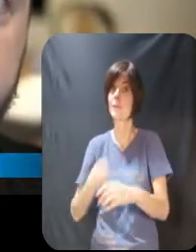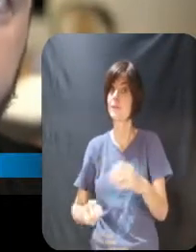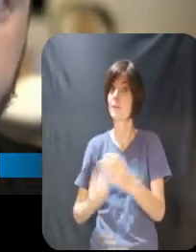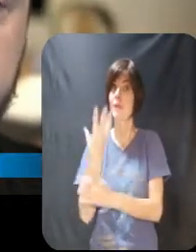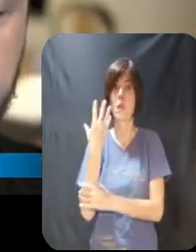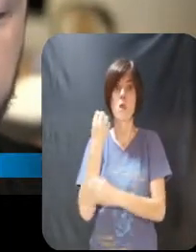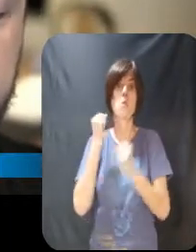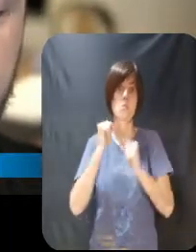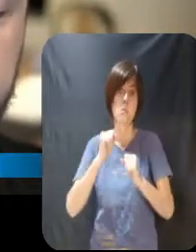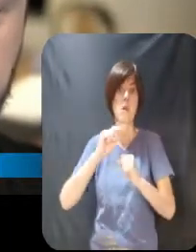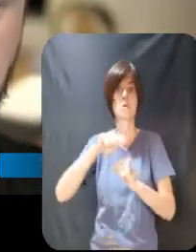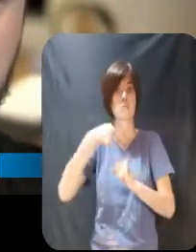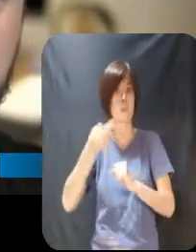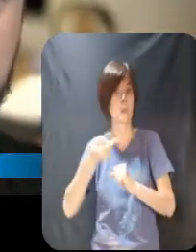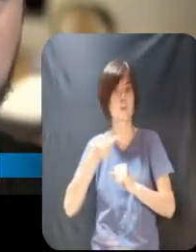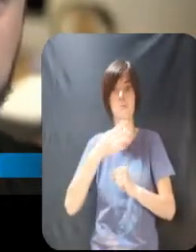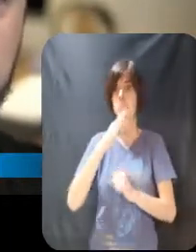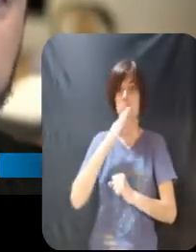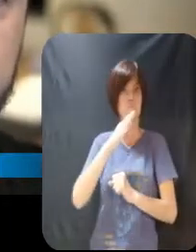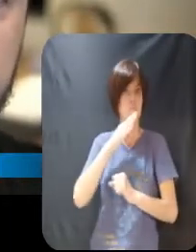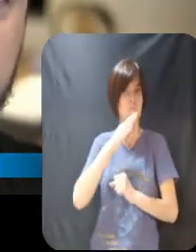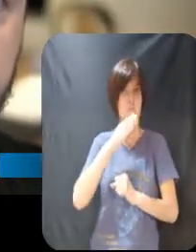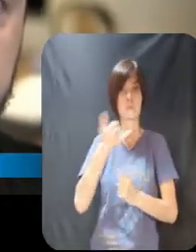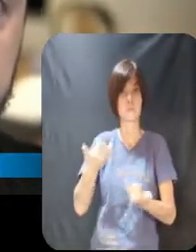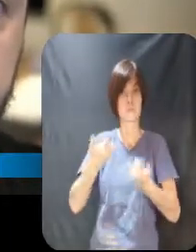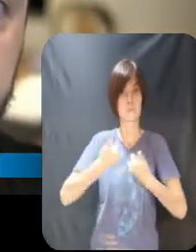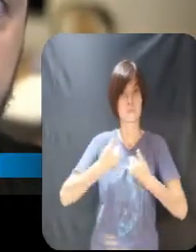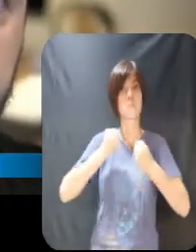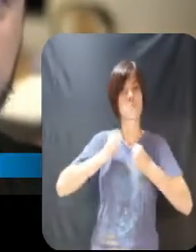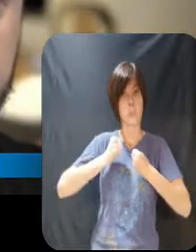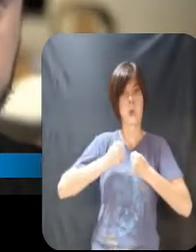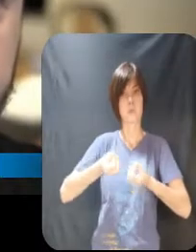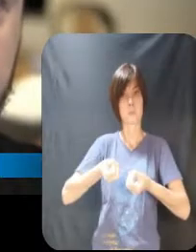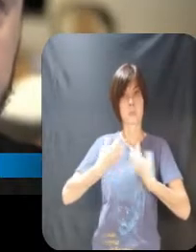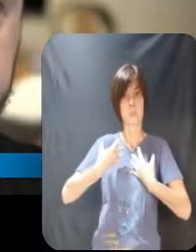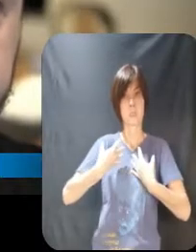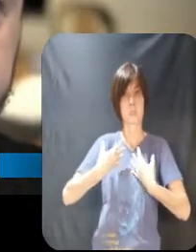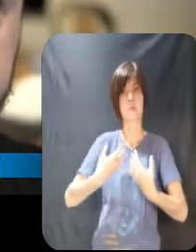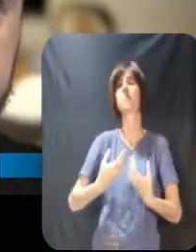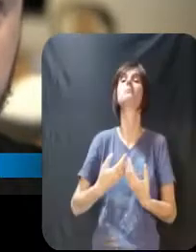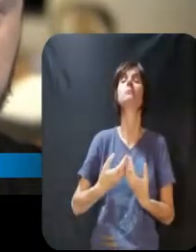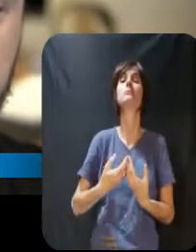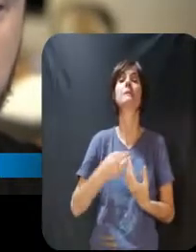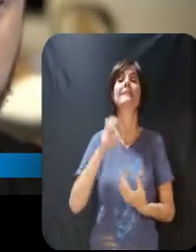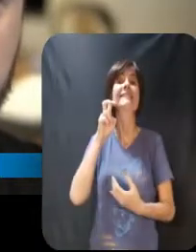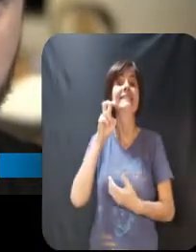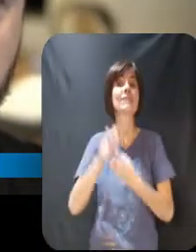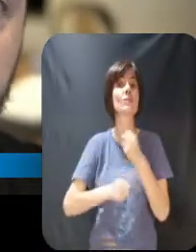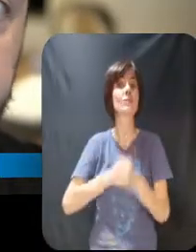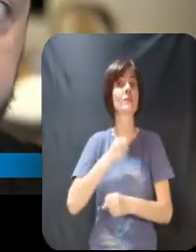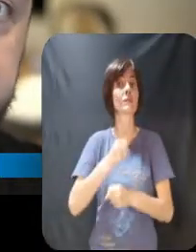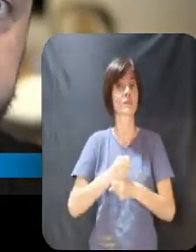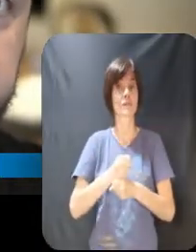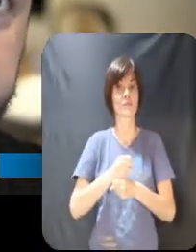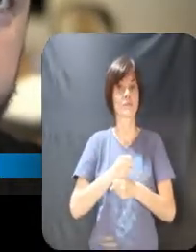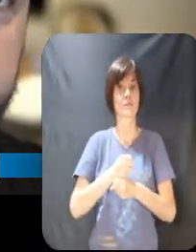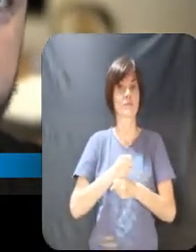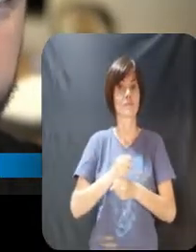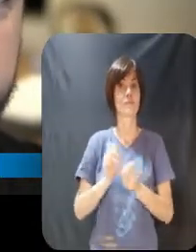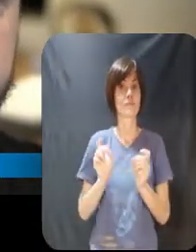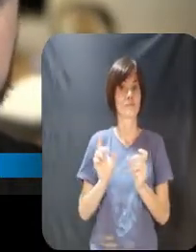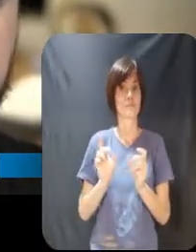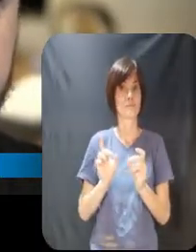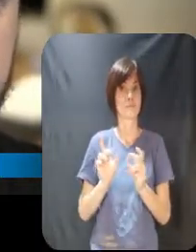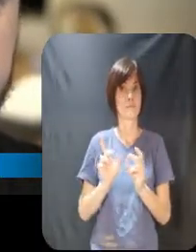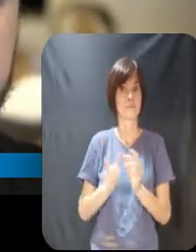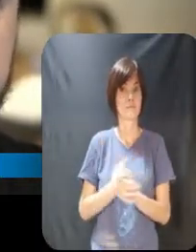mas essa que eu tenho notícia é a mais rápida. E ela levou 5 anos para ir a mercado, certo? Então agora, mesmo